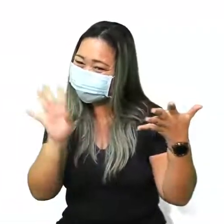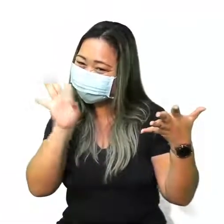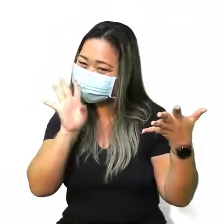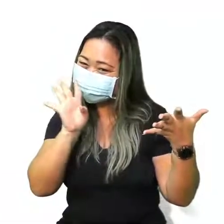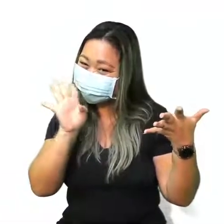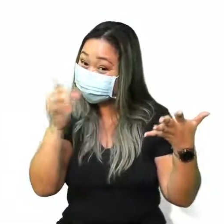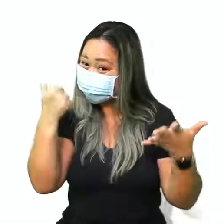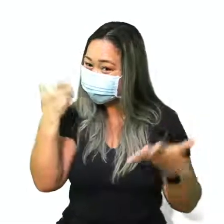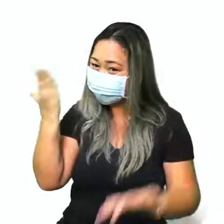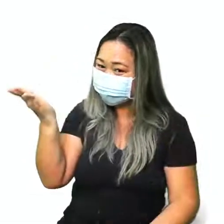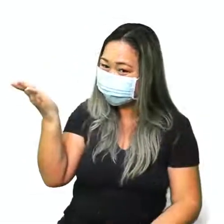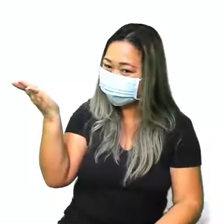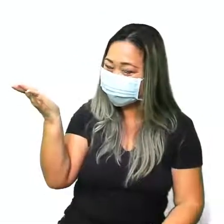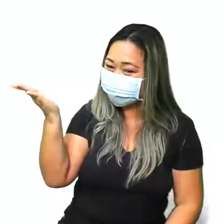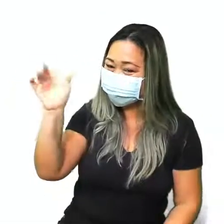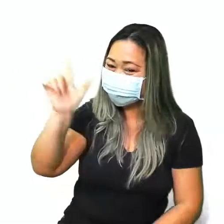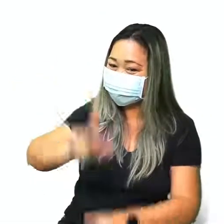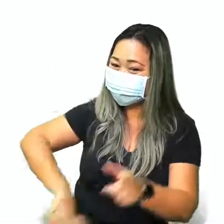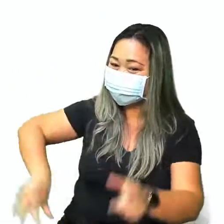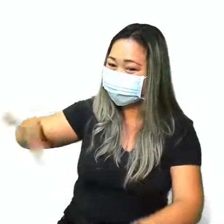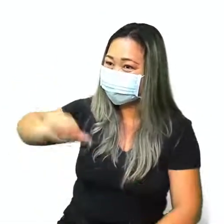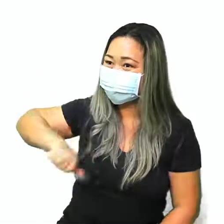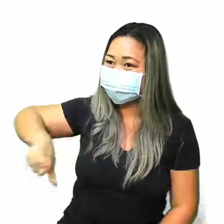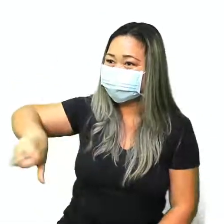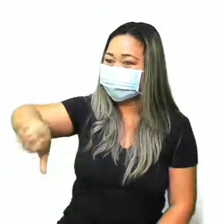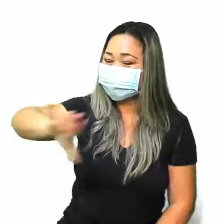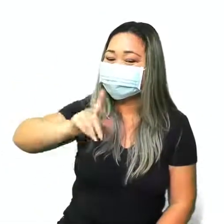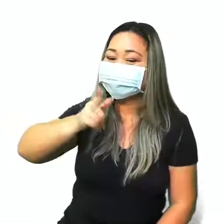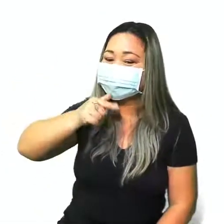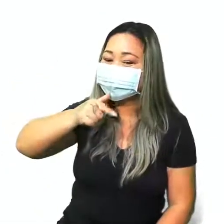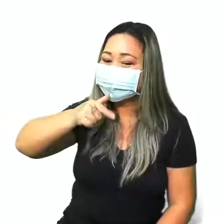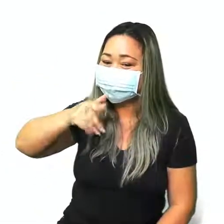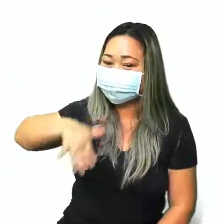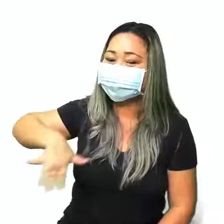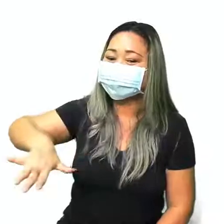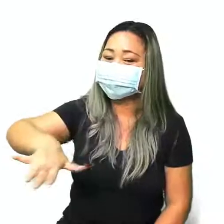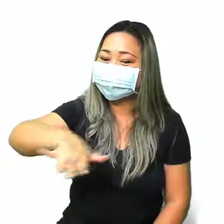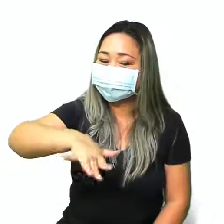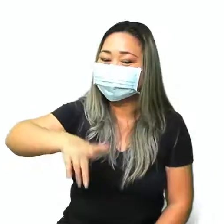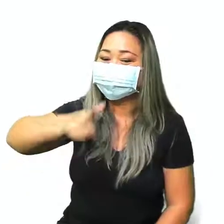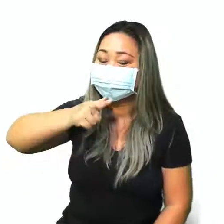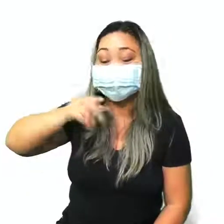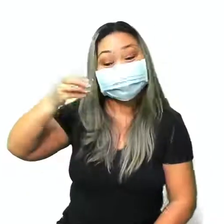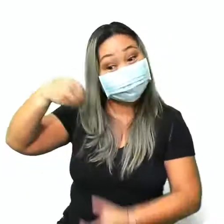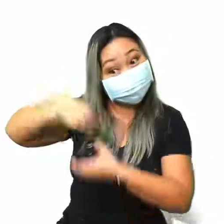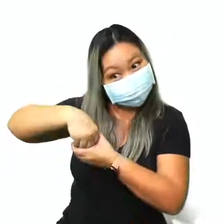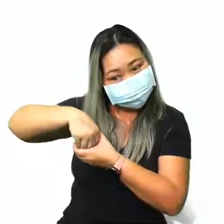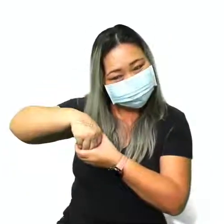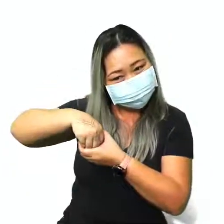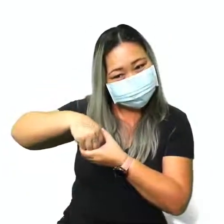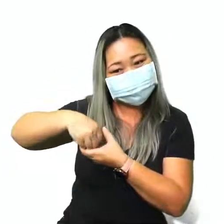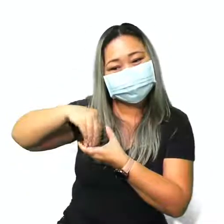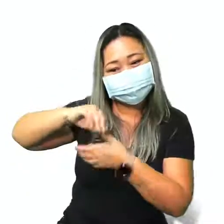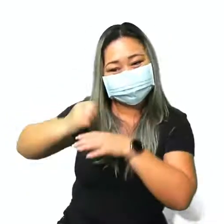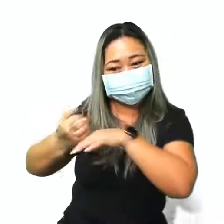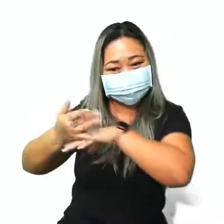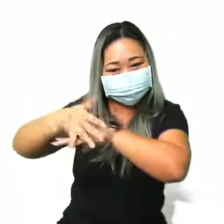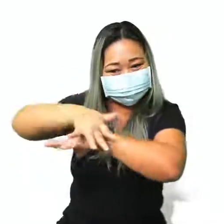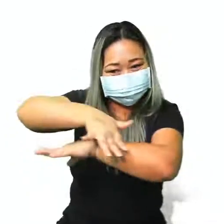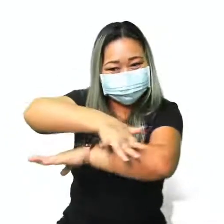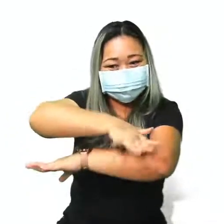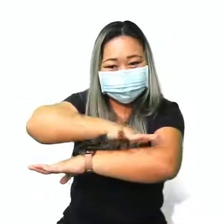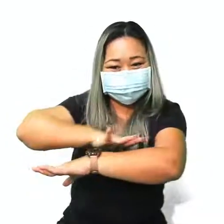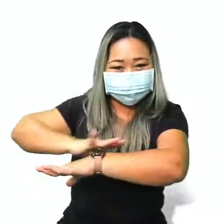né? Vamos lá. Letra A, ambiente aquático. Esse ambiente aquático faz parte de um ecossistema, né? Ele